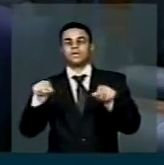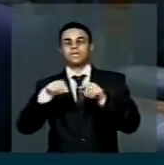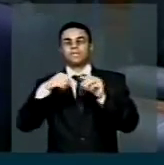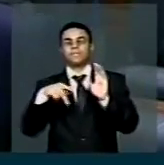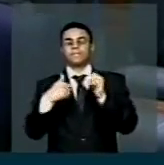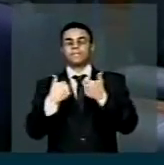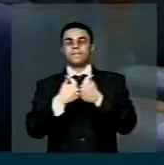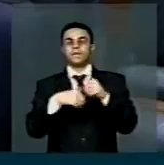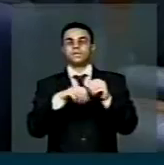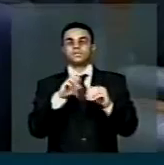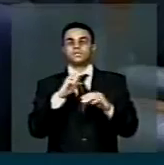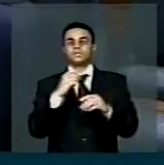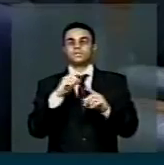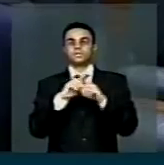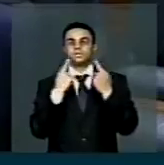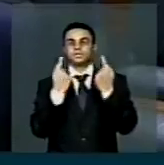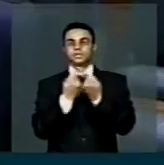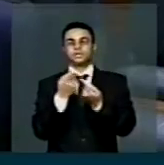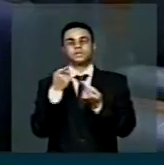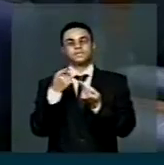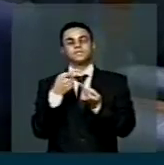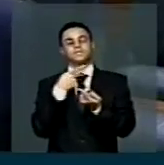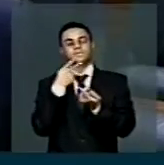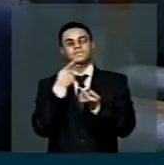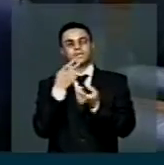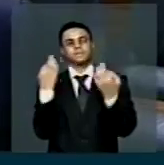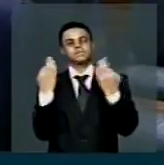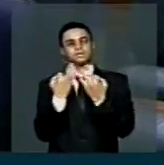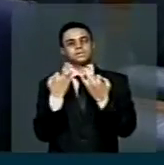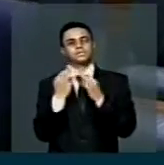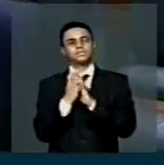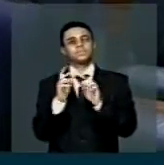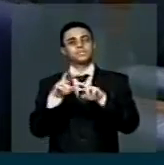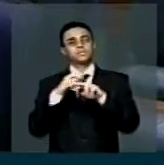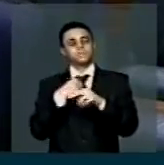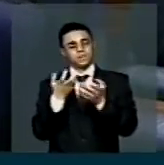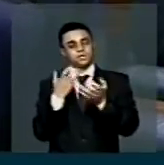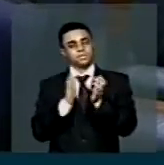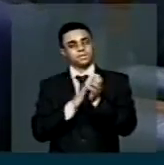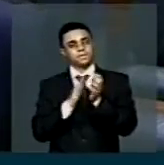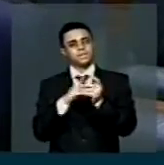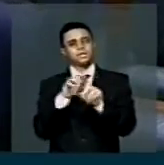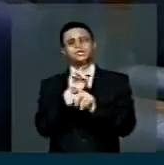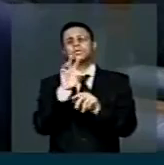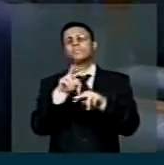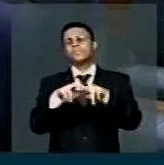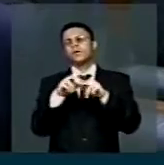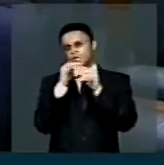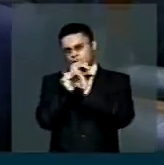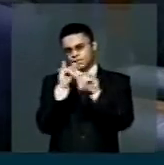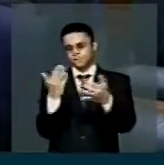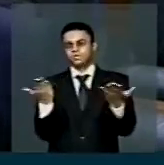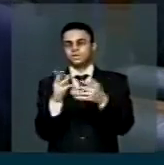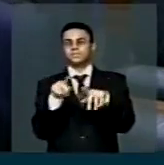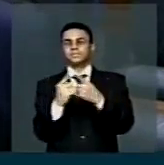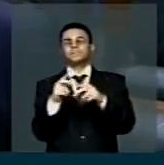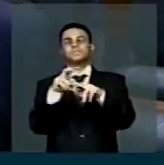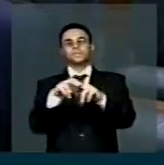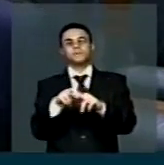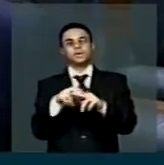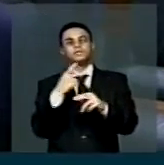crítico competente. Então, quero parabenizar Vossa Excelência, não por esse pronunciamento, mas pelo mandato que Vossa Excelência